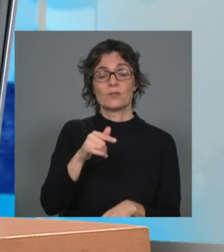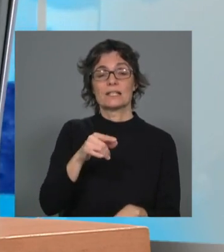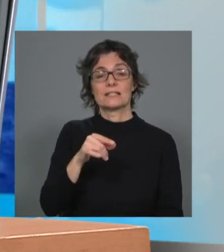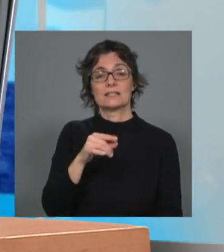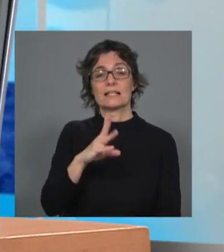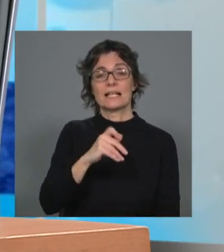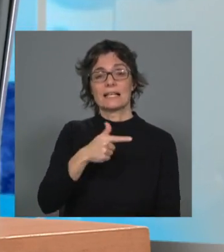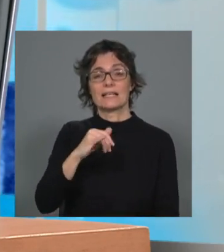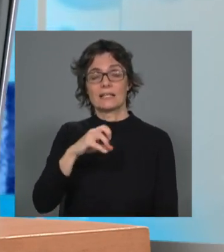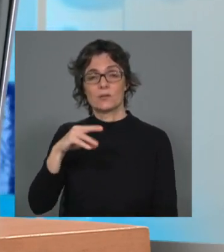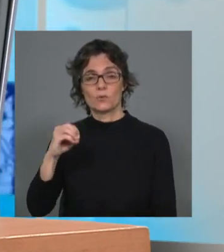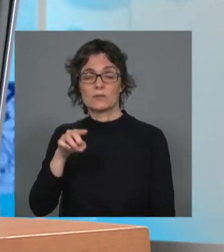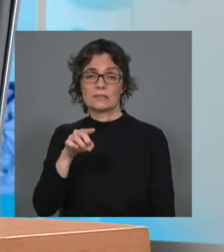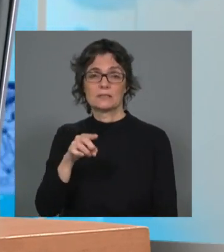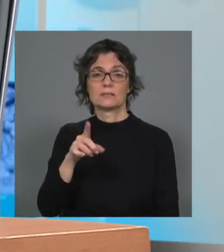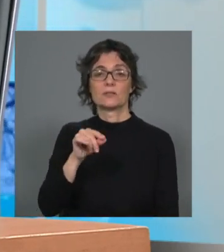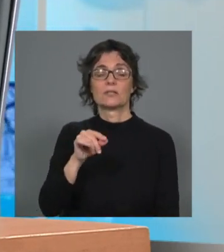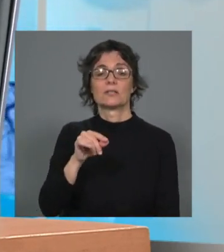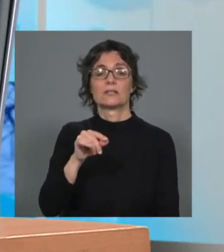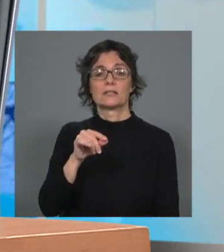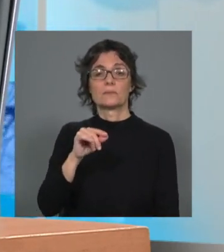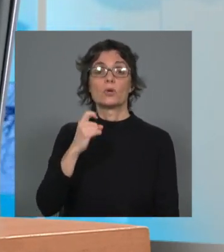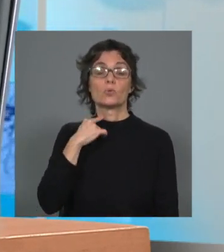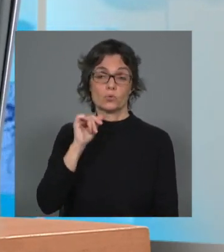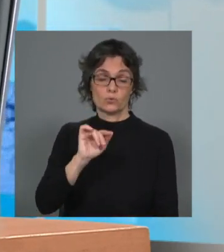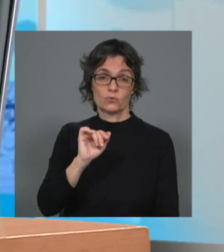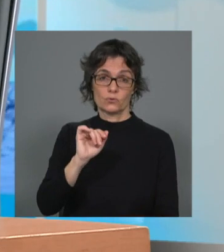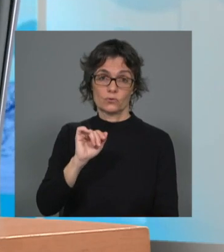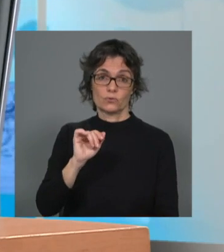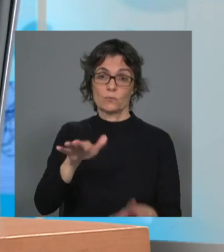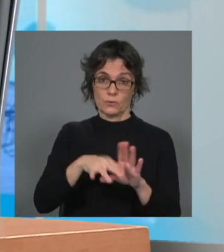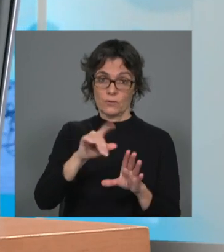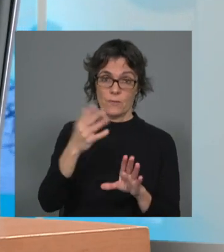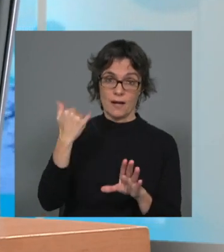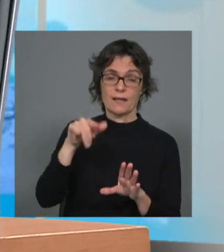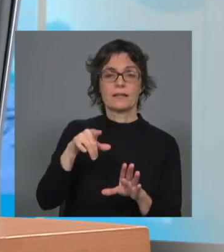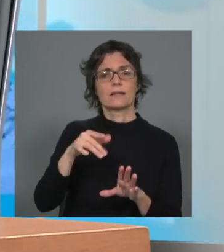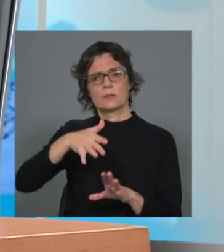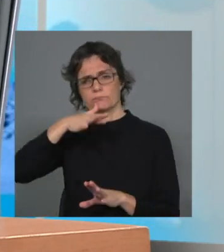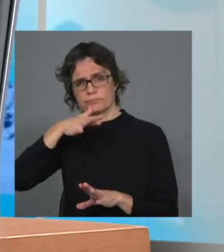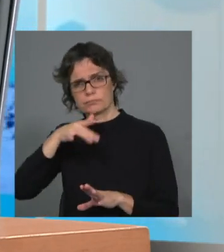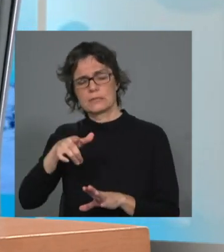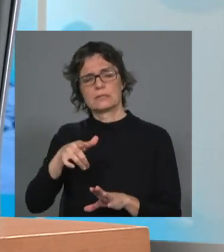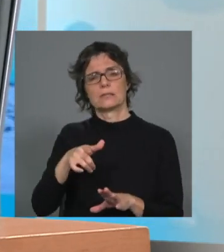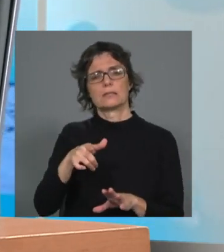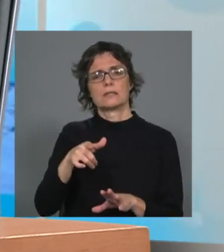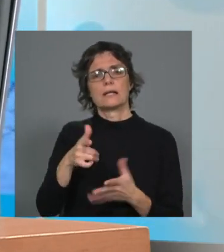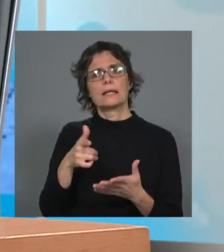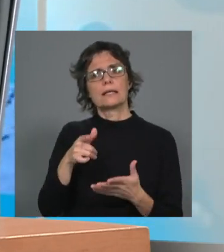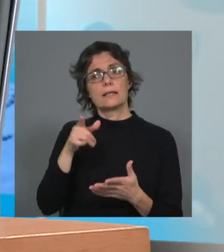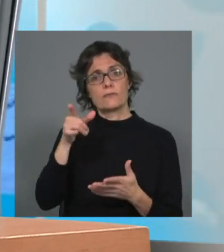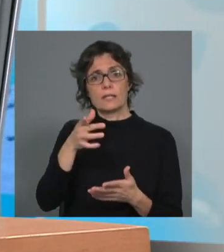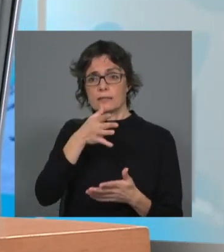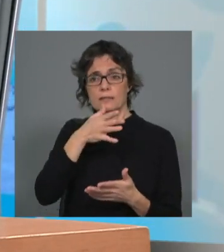noutros também esteve como conferencista e ele fez-me esta